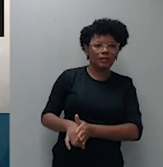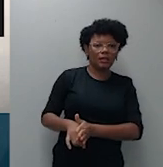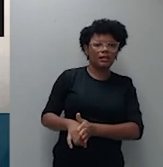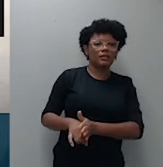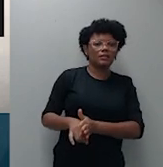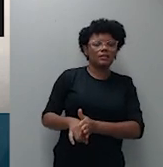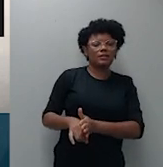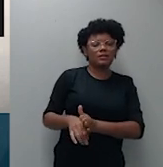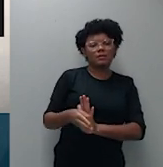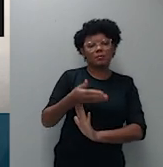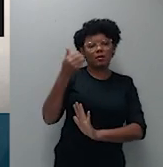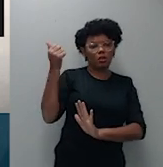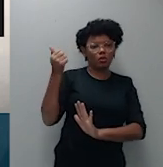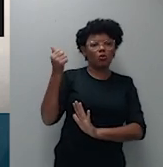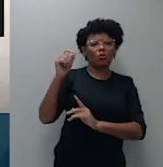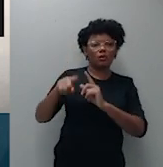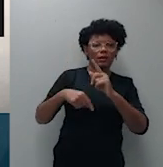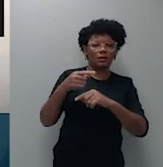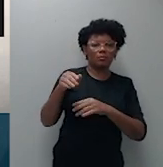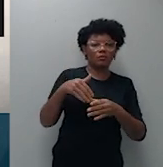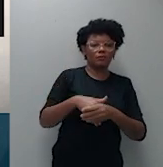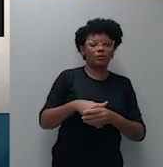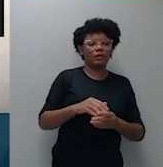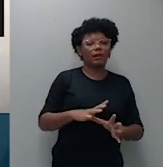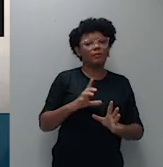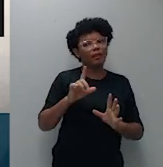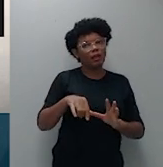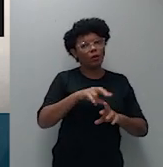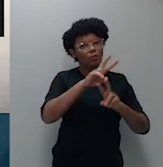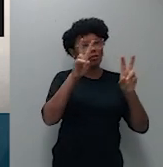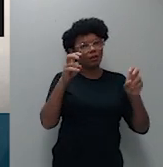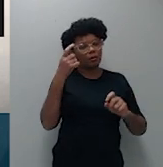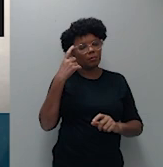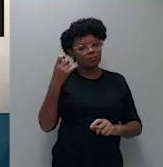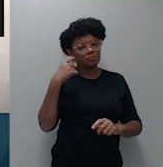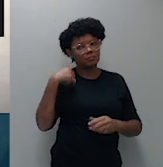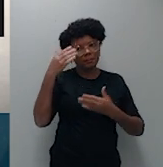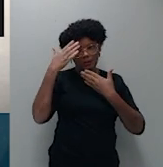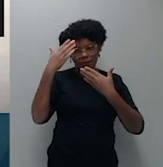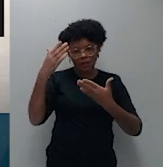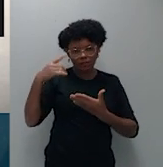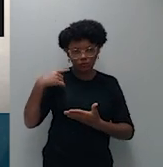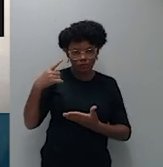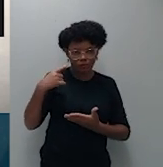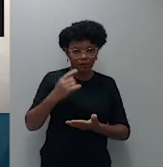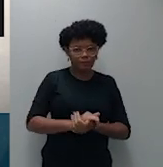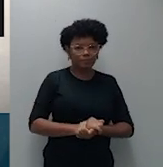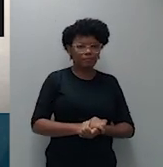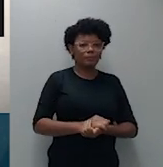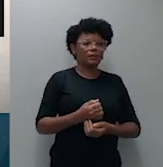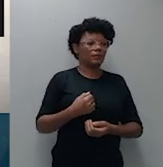demais é realmente o tema bem interessante Obrigado Doutor advogado eu